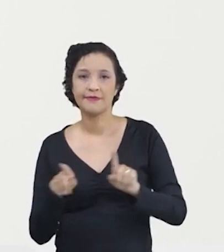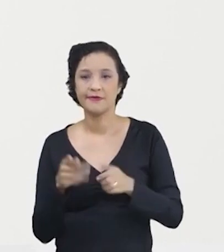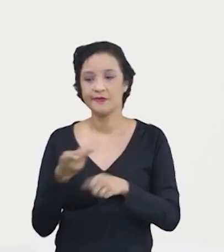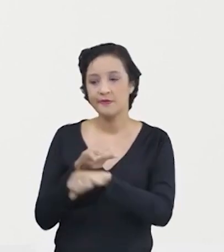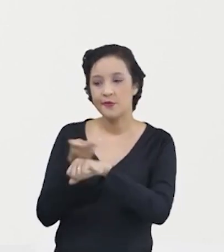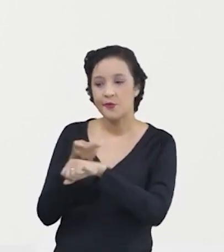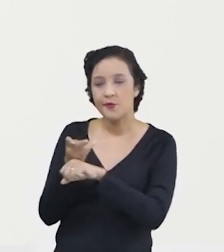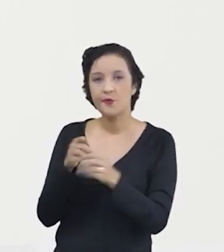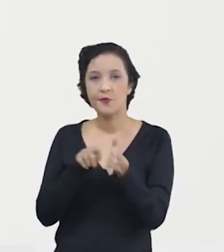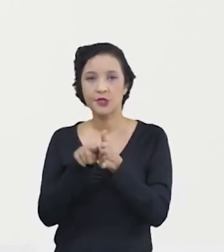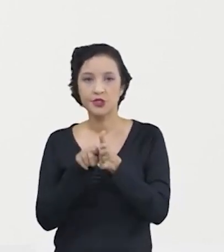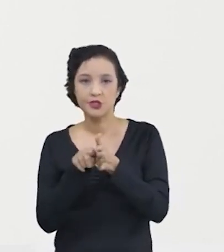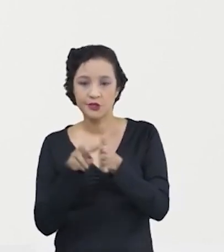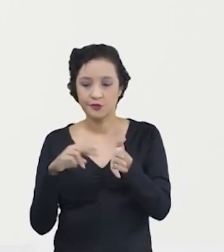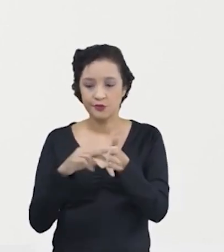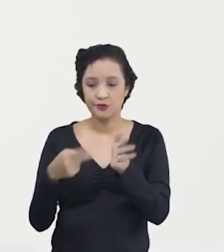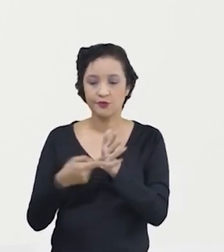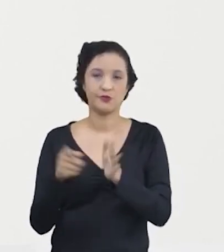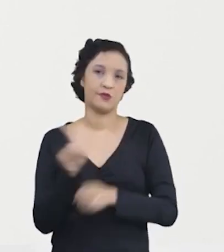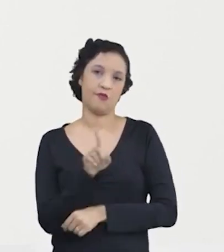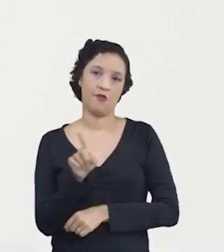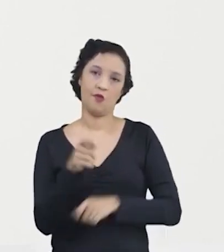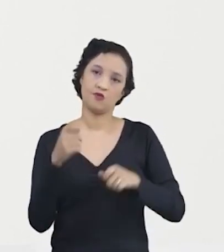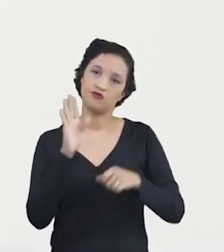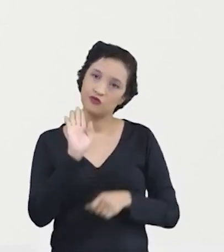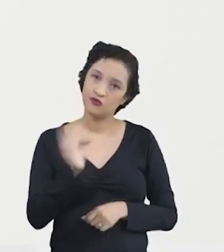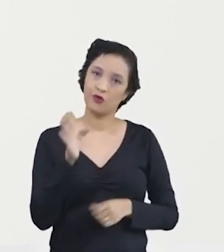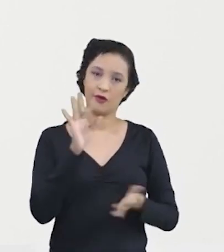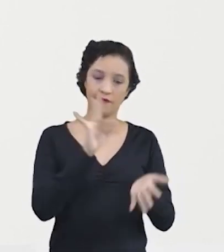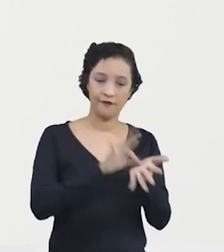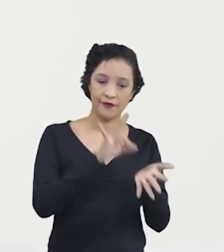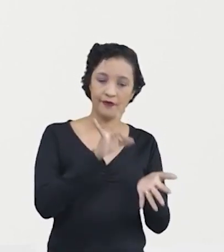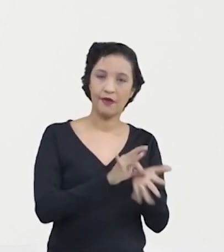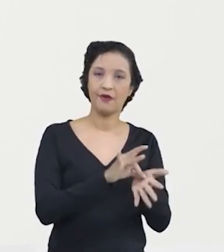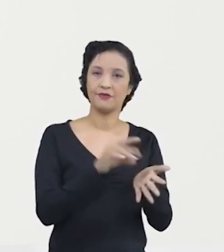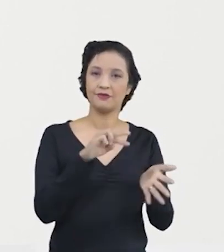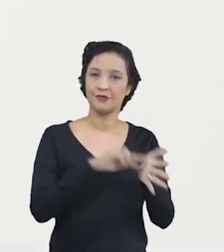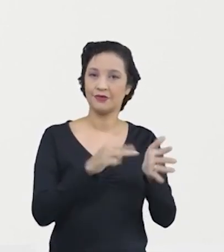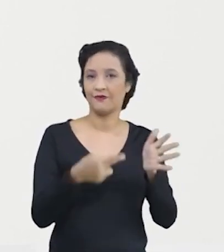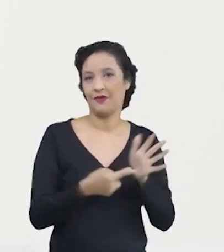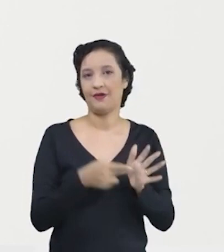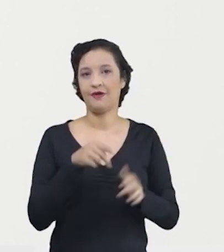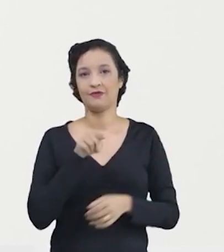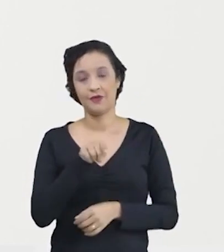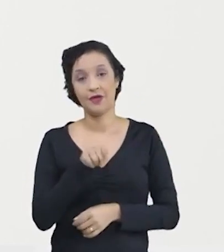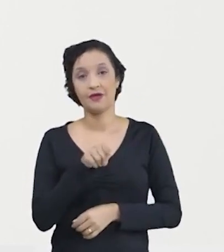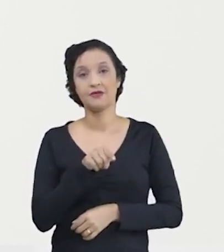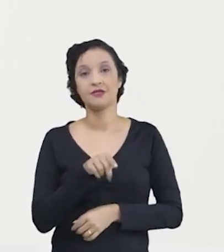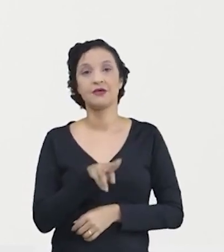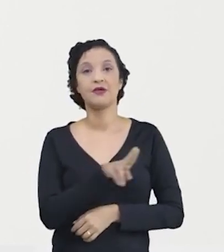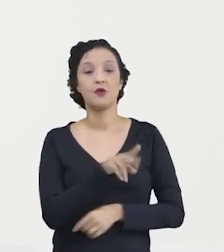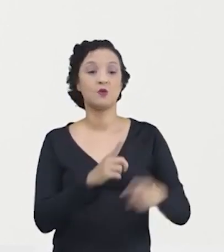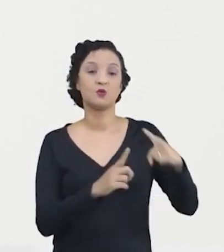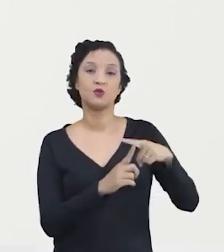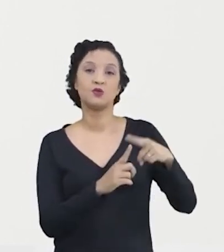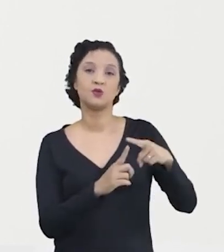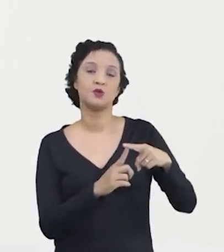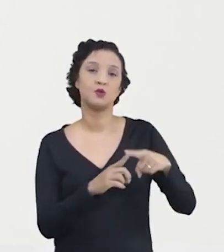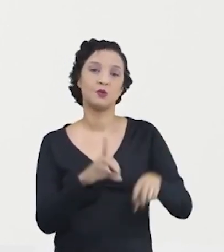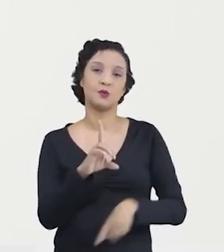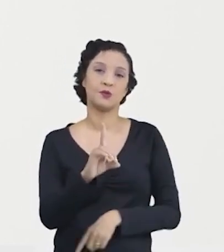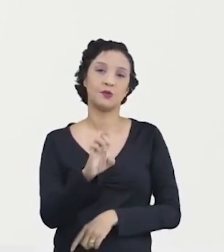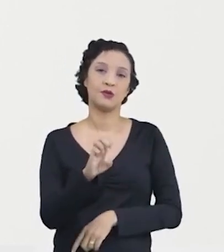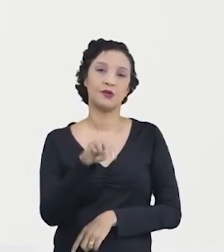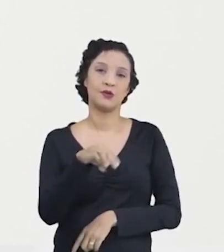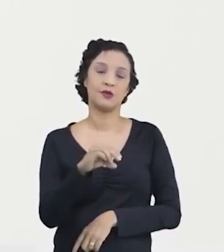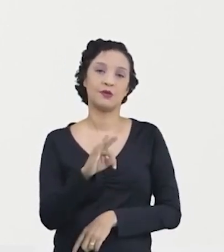que o texto 1, que fala sobre o Festival Folclórico de Parintins, ele usa uma linguagem denotativa, bem clara,